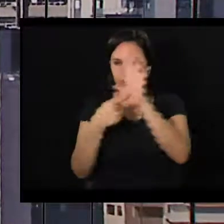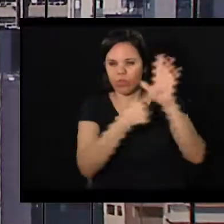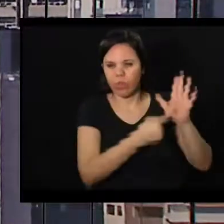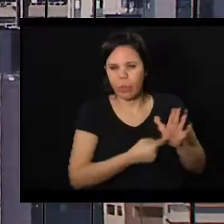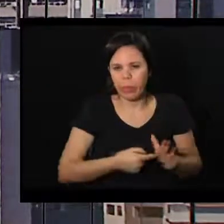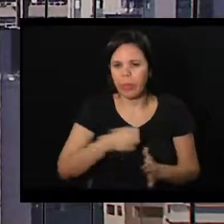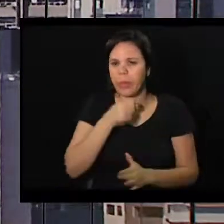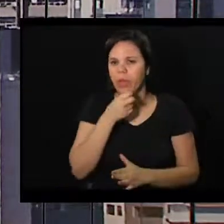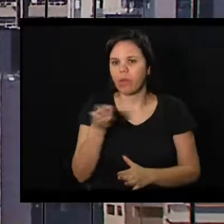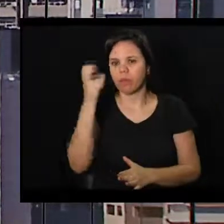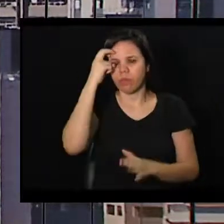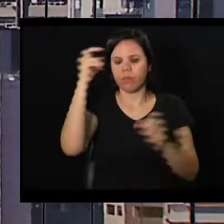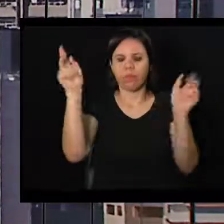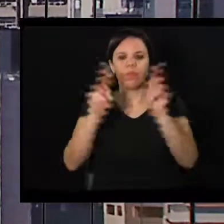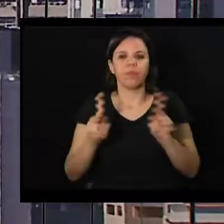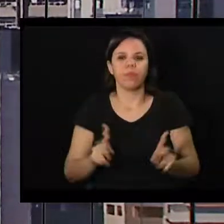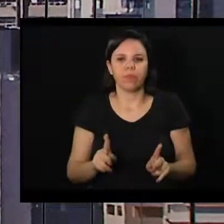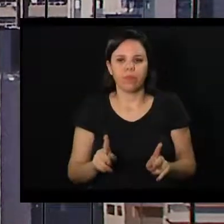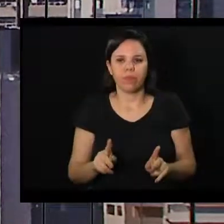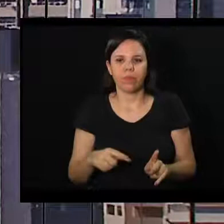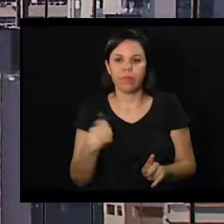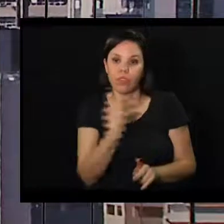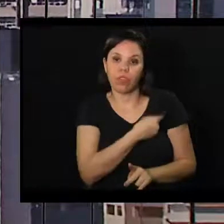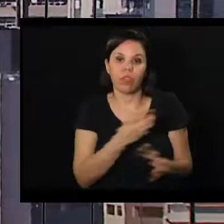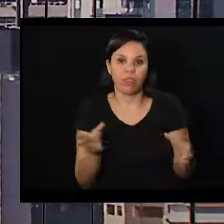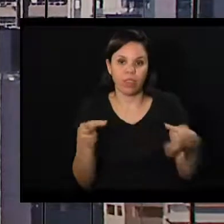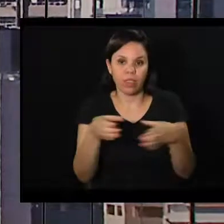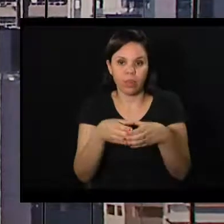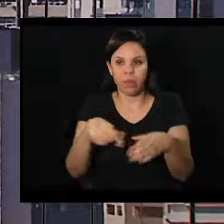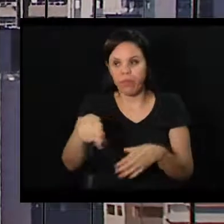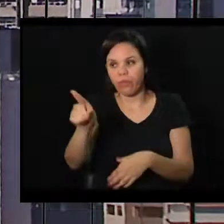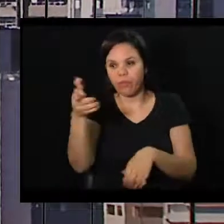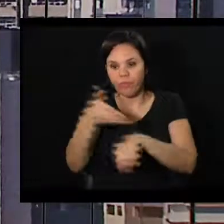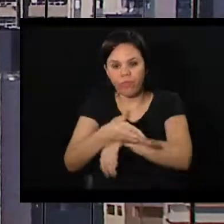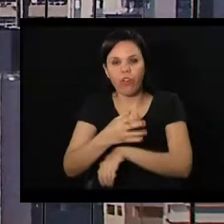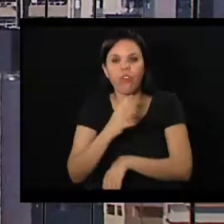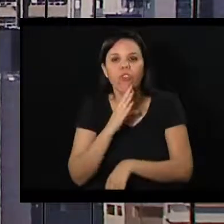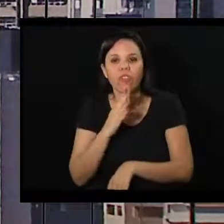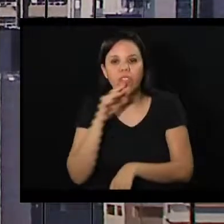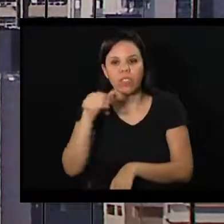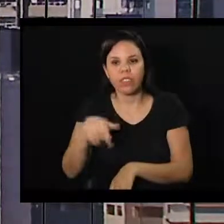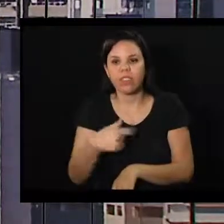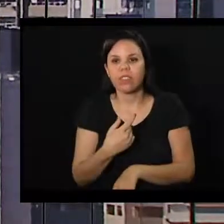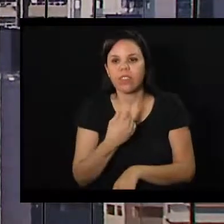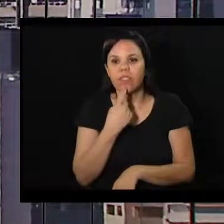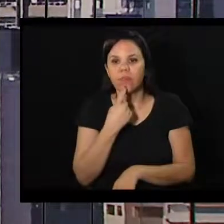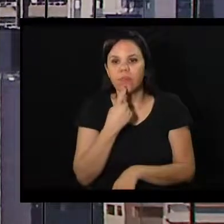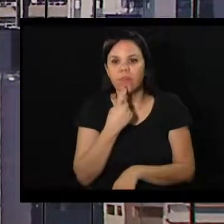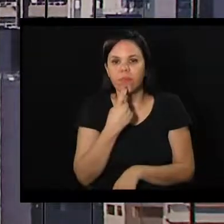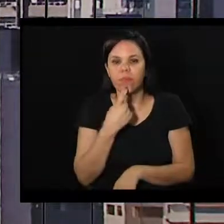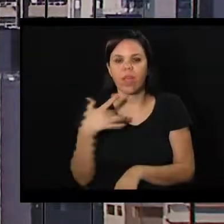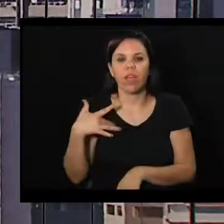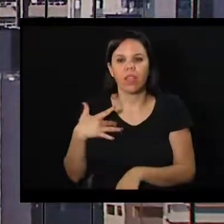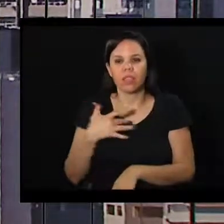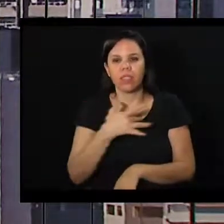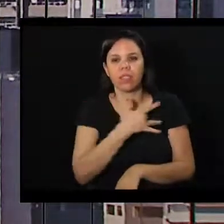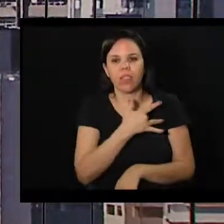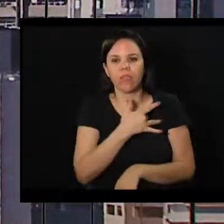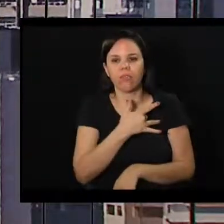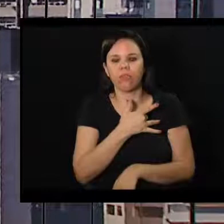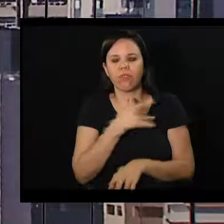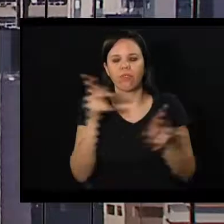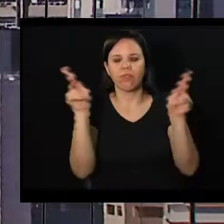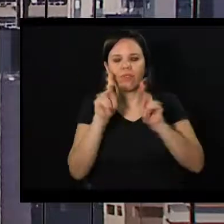a cultura de paz, a nossa equipe foi conhecer aqui em Campinas um lugar onde a saúde e a harmonia